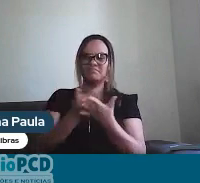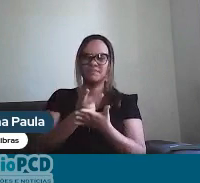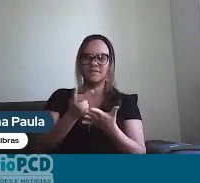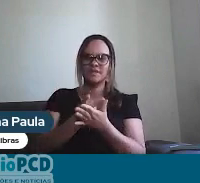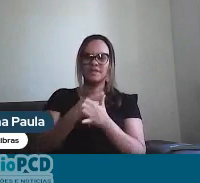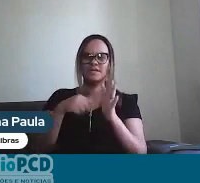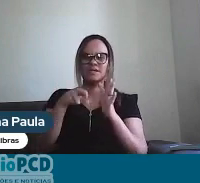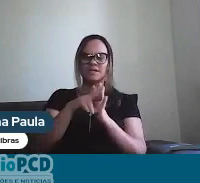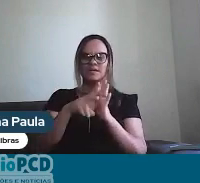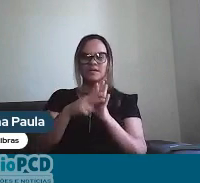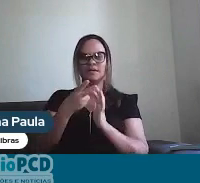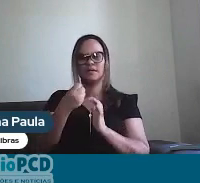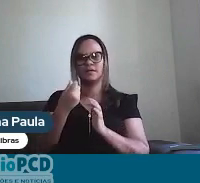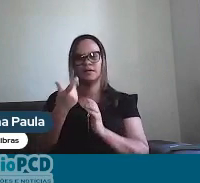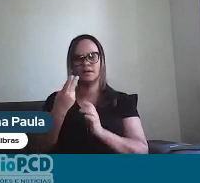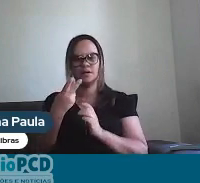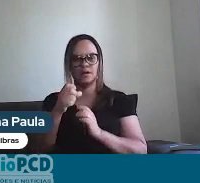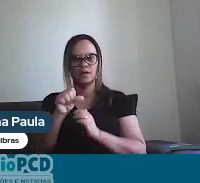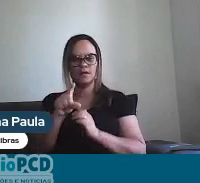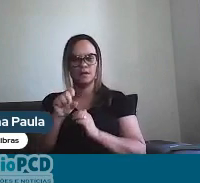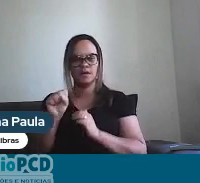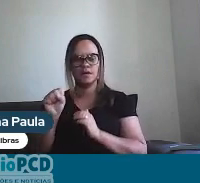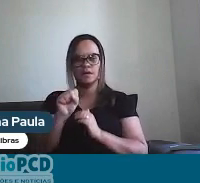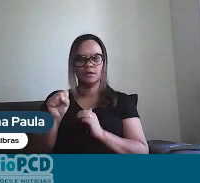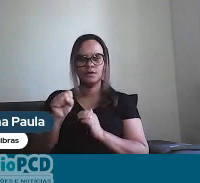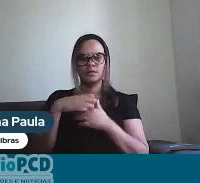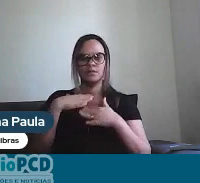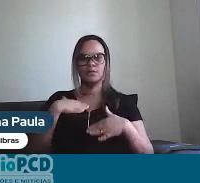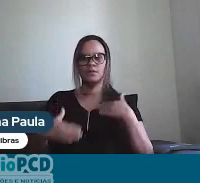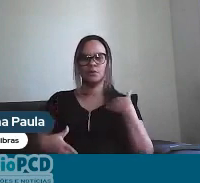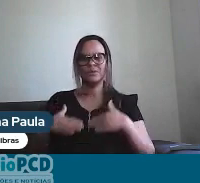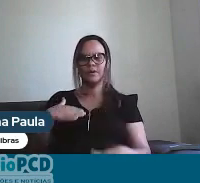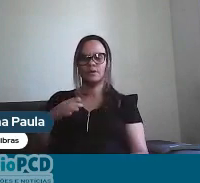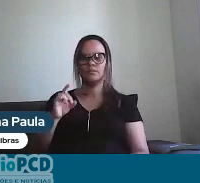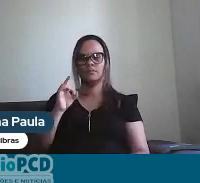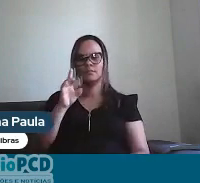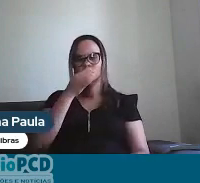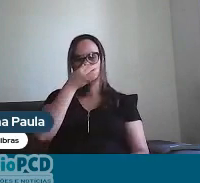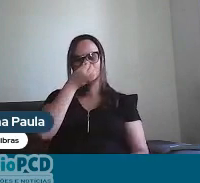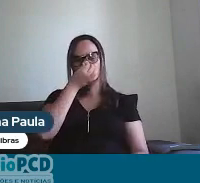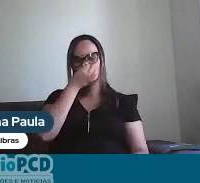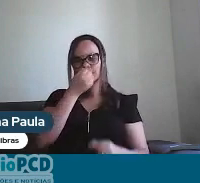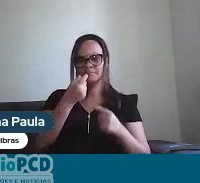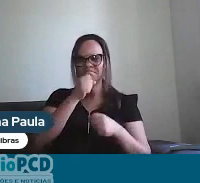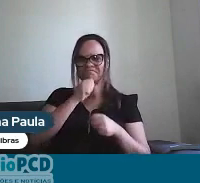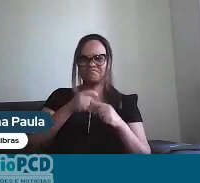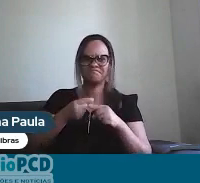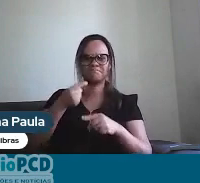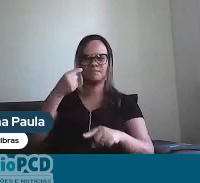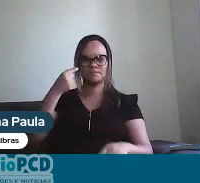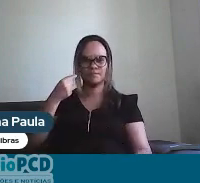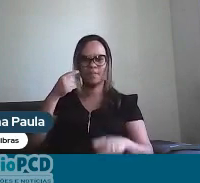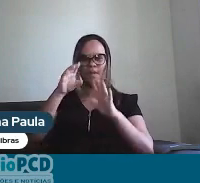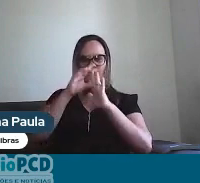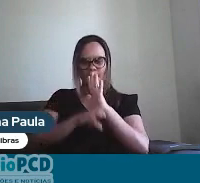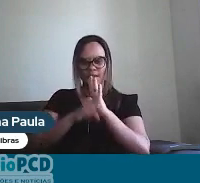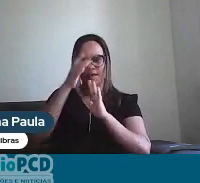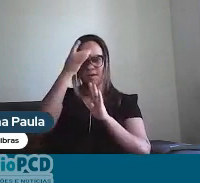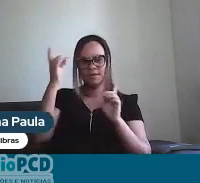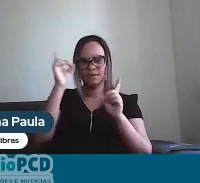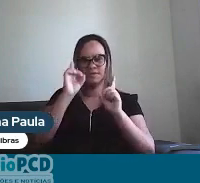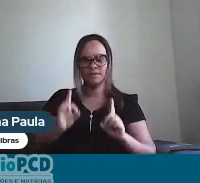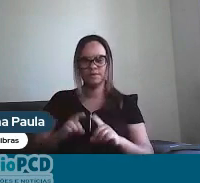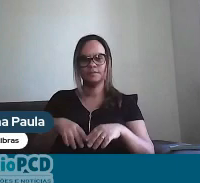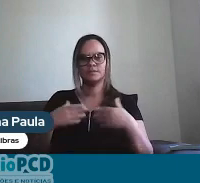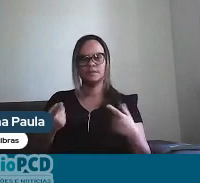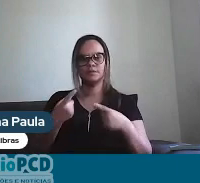decreto 3298 que olham puramente para o corpo da pessoa, que é desatualizado em relação ao conceito que a gente tem, né? Por